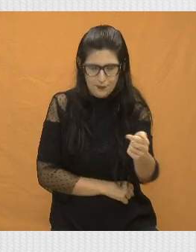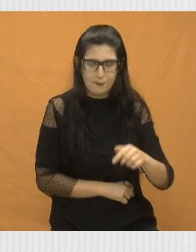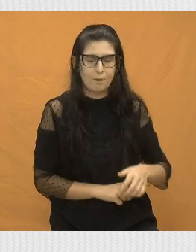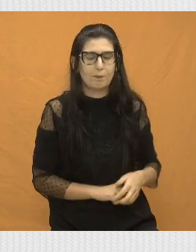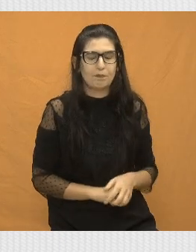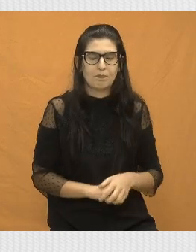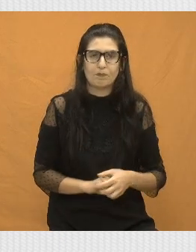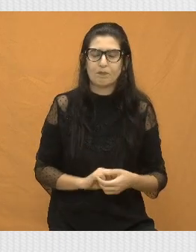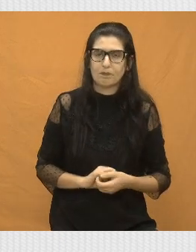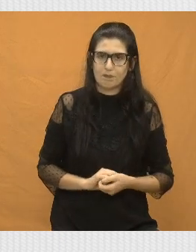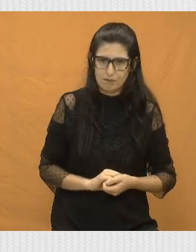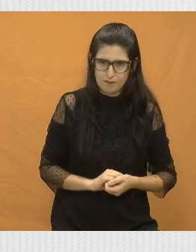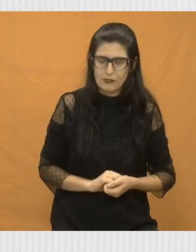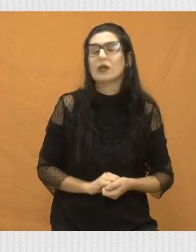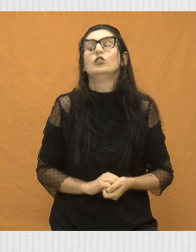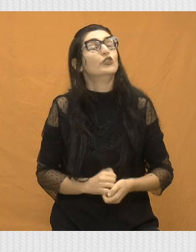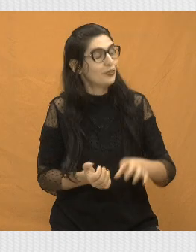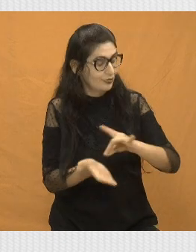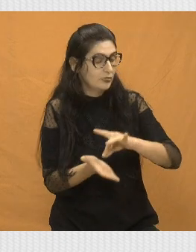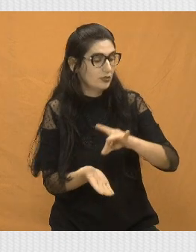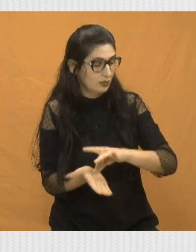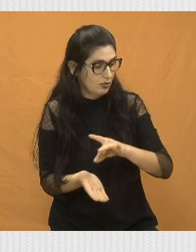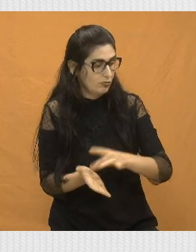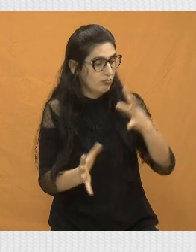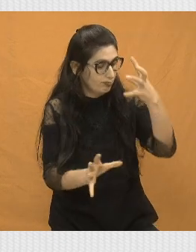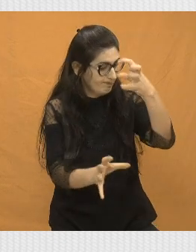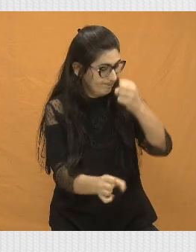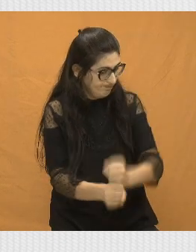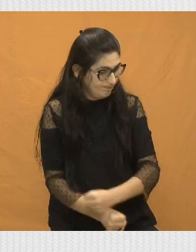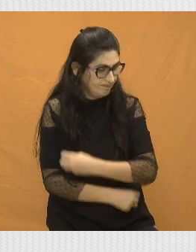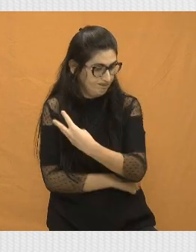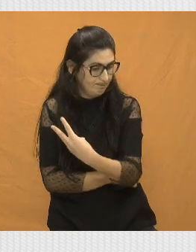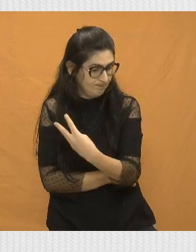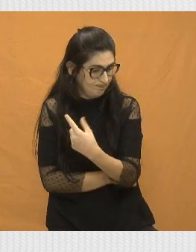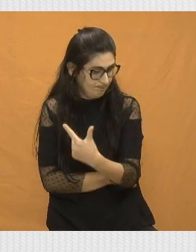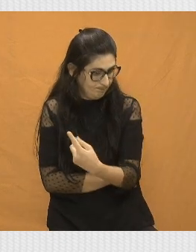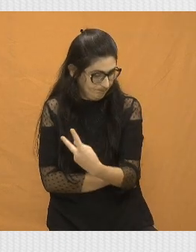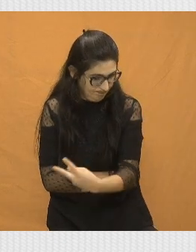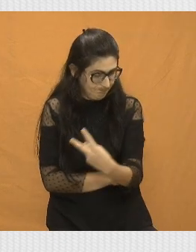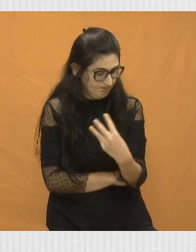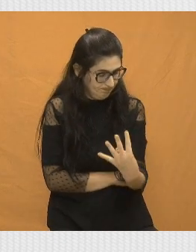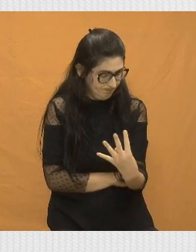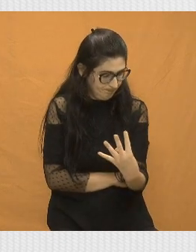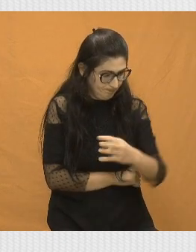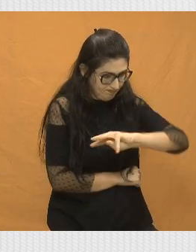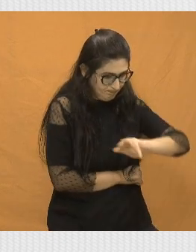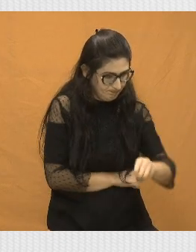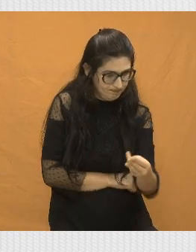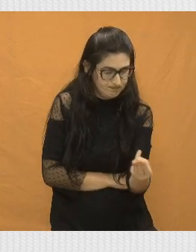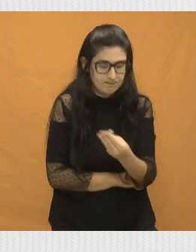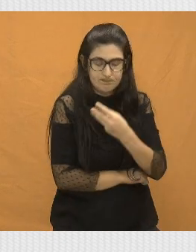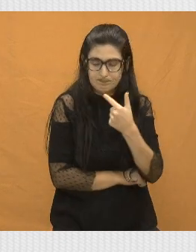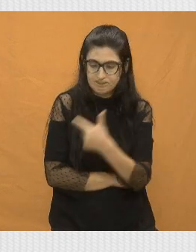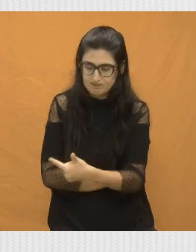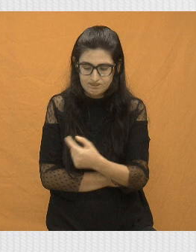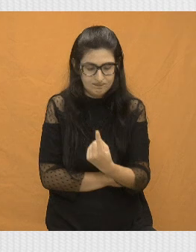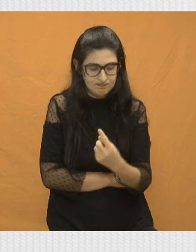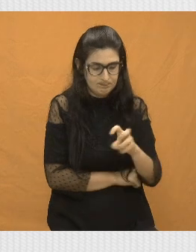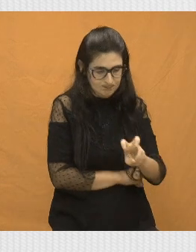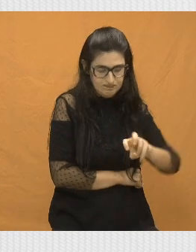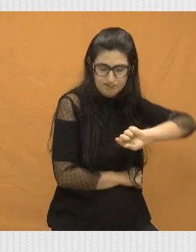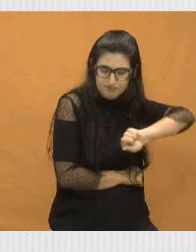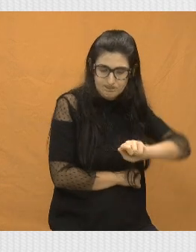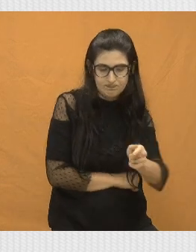onde foi realizado na totalidade 324 milhões e 215